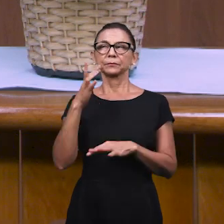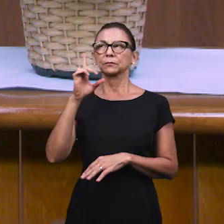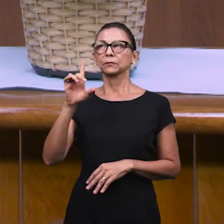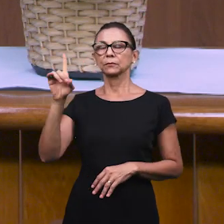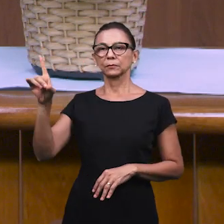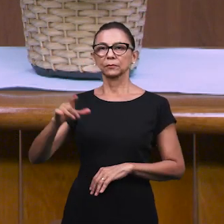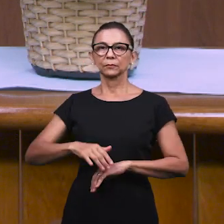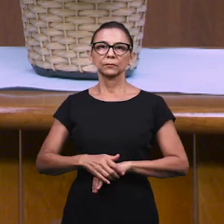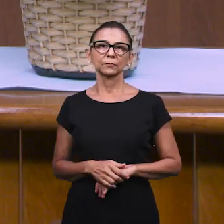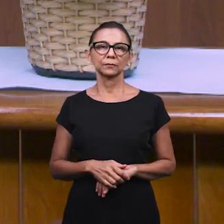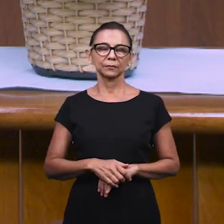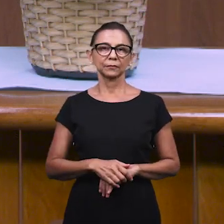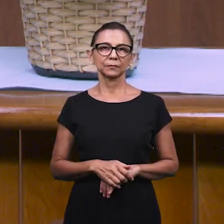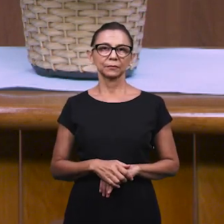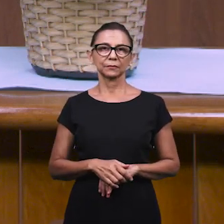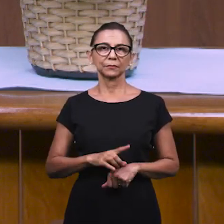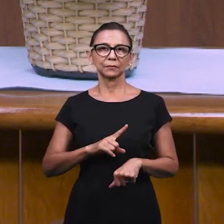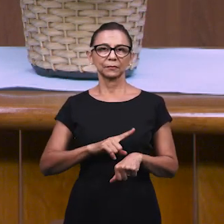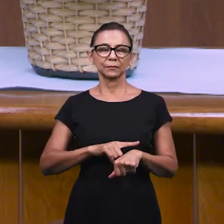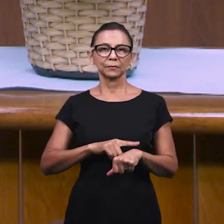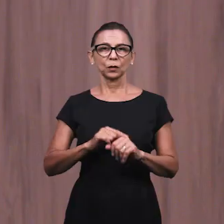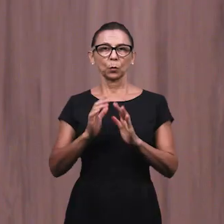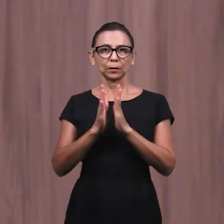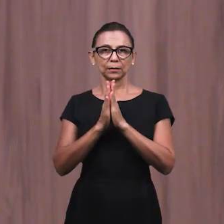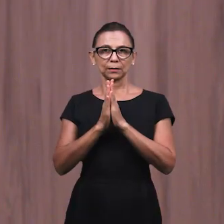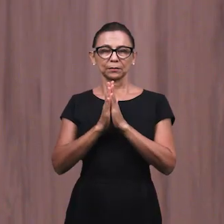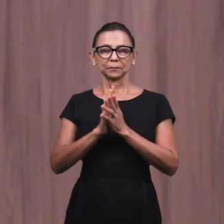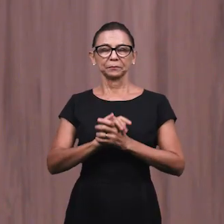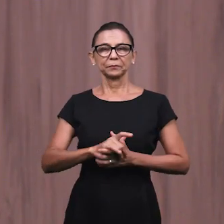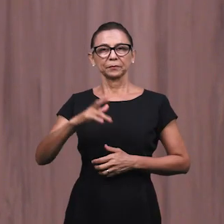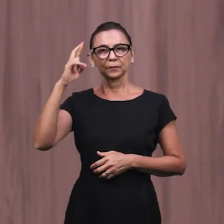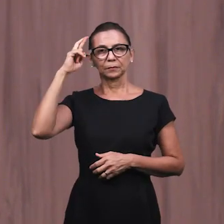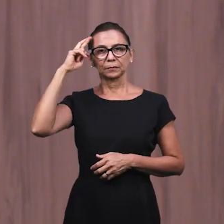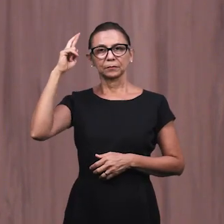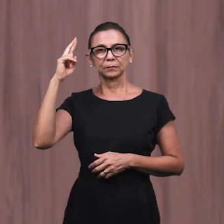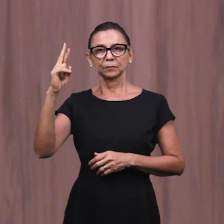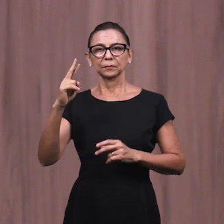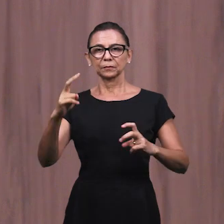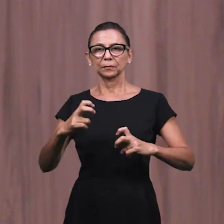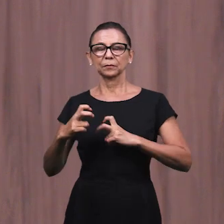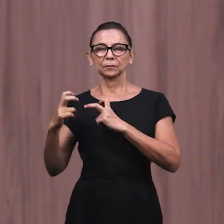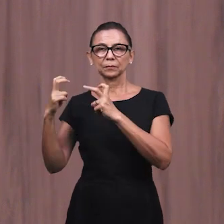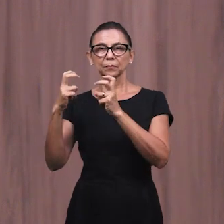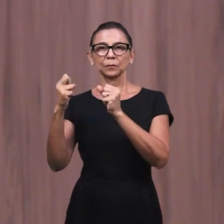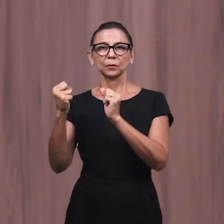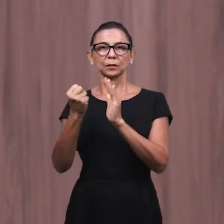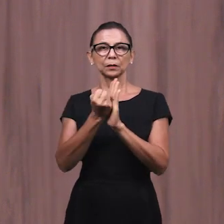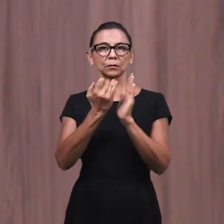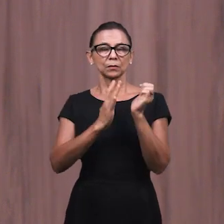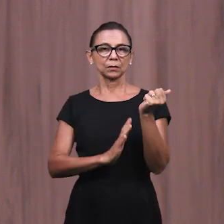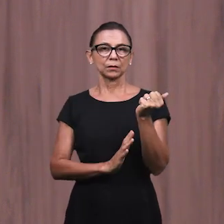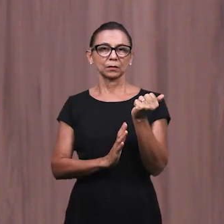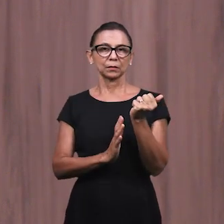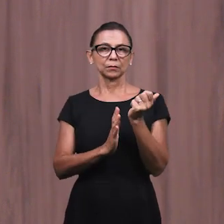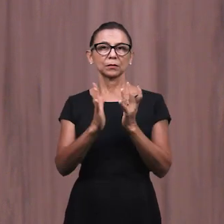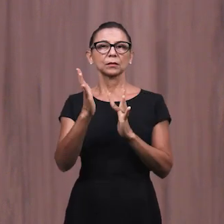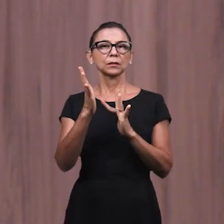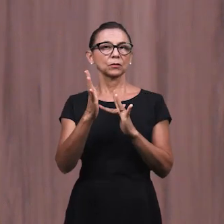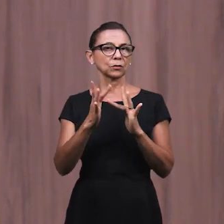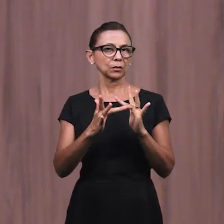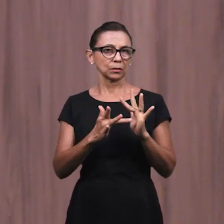Glória a Deus. Agora vamos ter uma oração ao Senhor. Senhor nosso Deus, nós clamamos pelo poder que há no sangue do Teu Filho